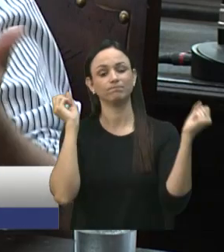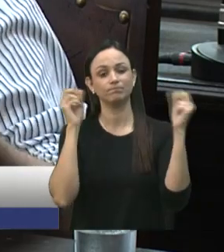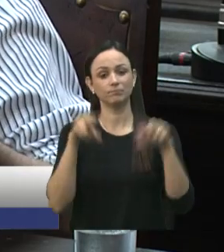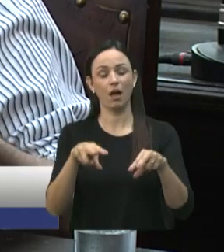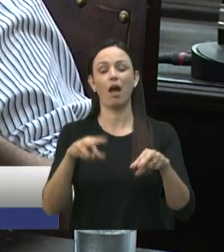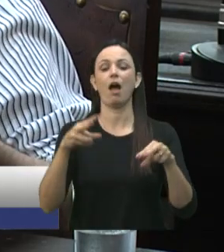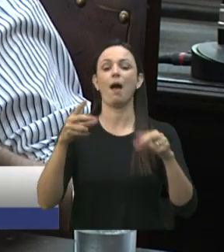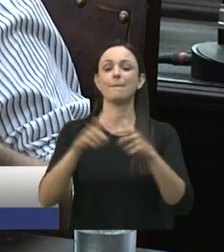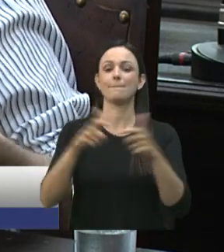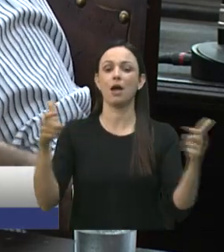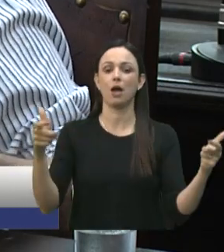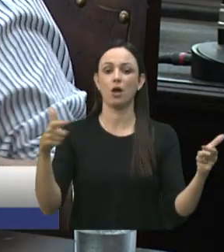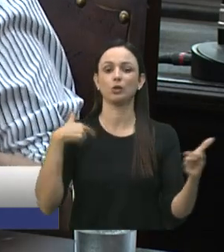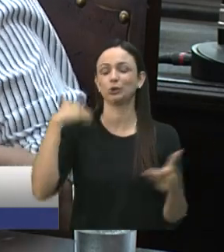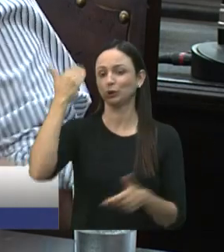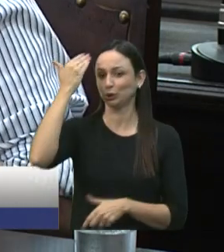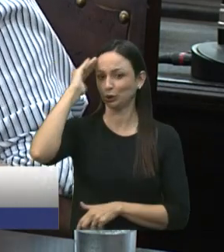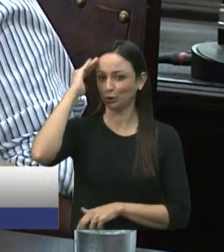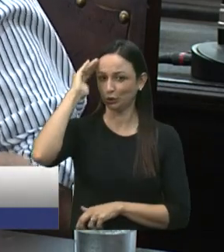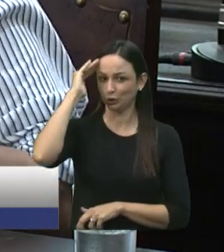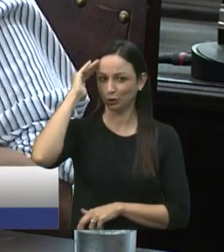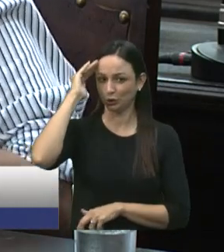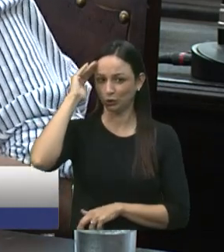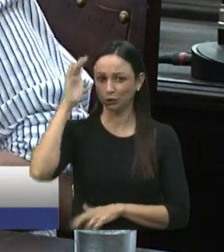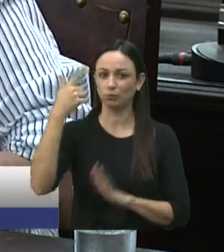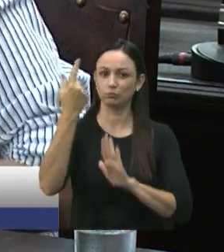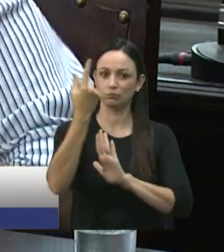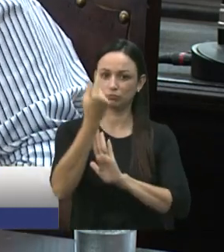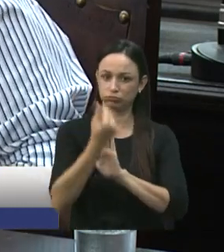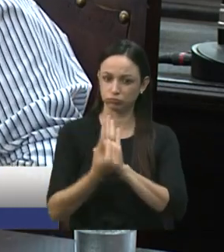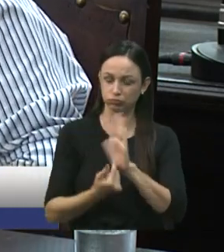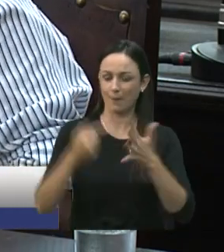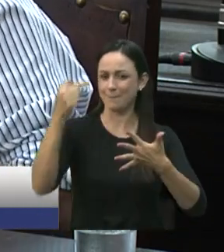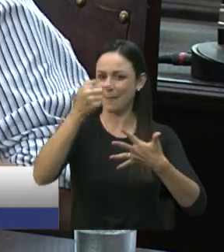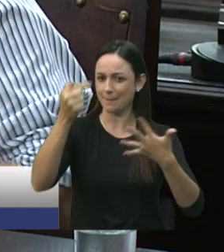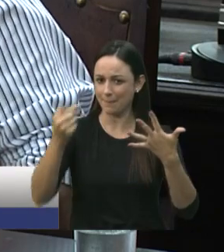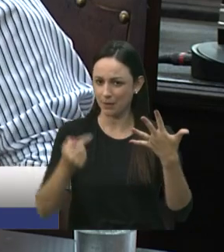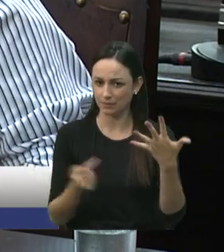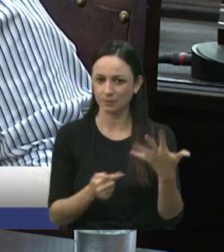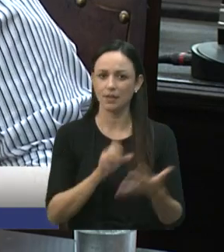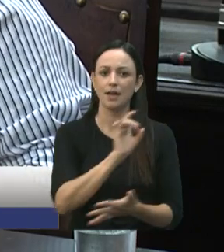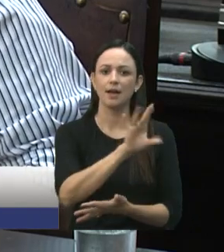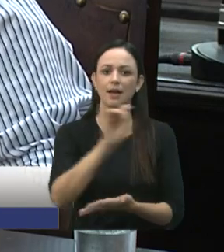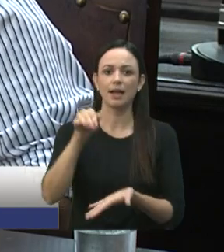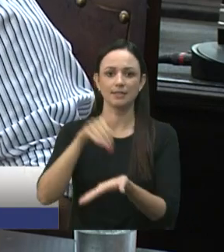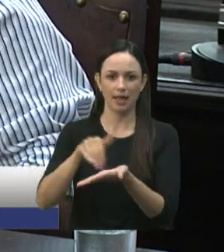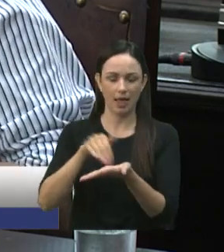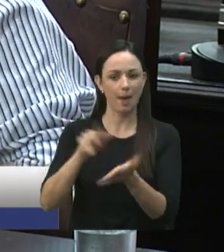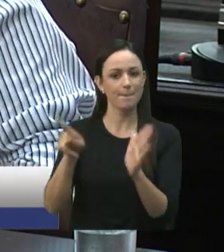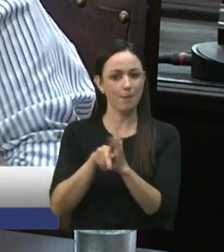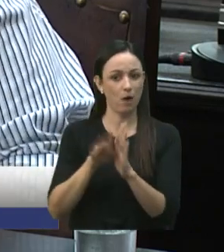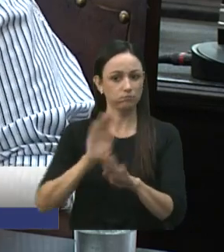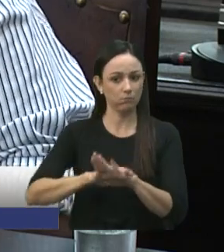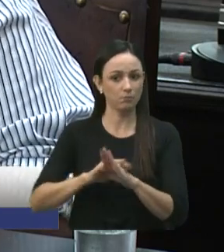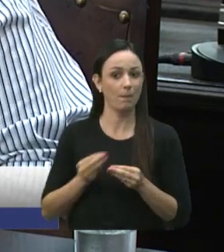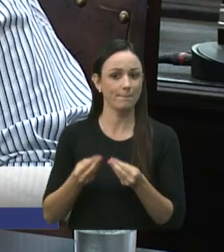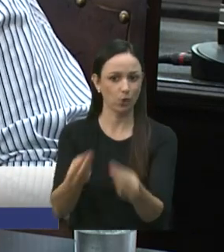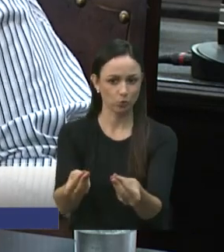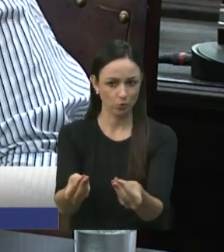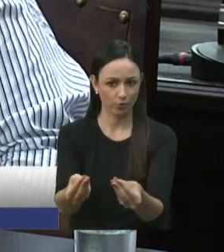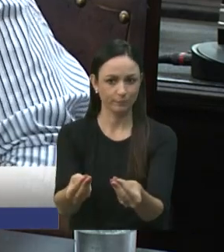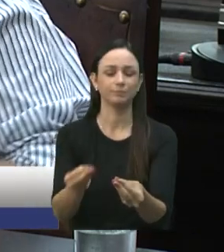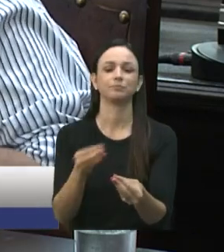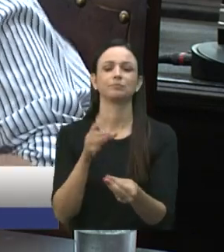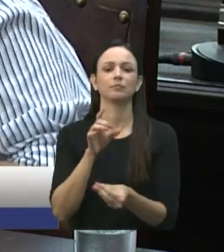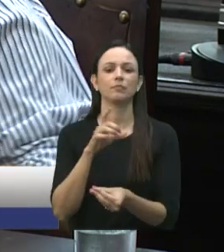que vocês colheram. Então, as peças orçamentárias que estão aqui previstas são as secretarias que apresentaram, correto? Perfeito. Alguma secretaria